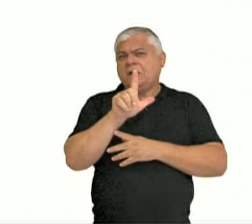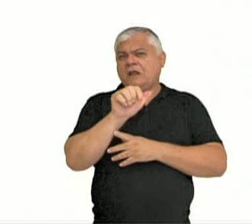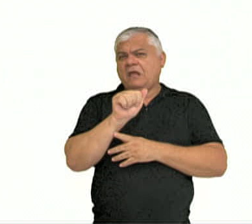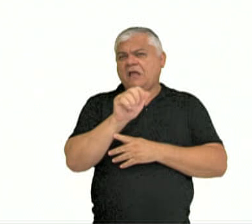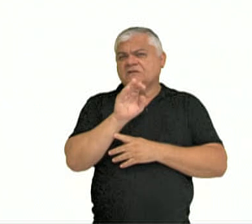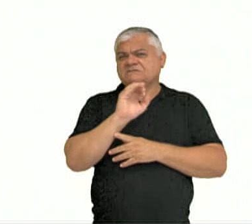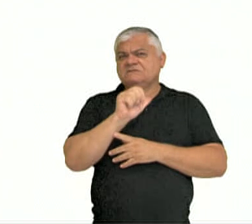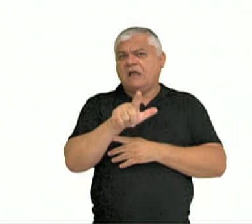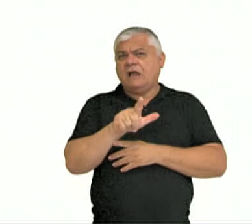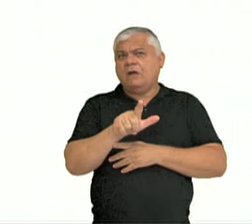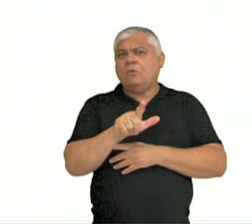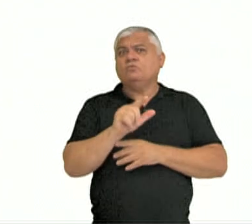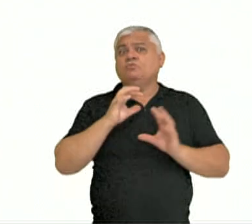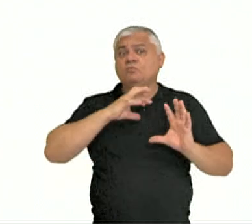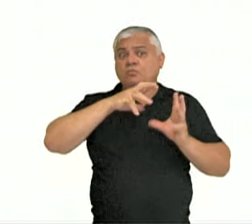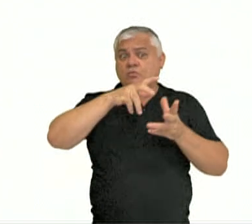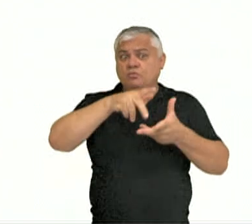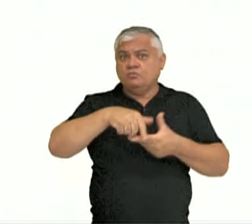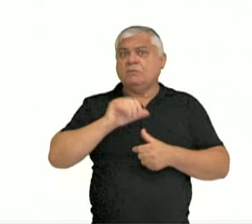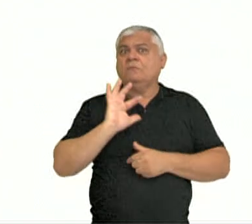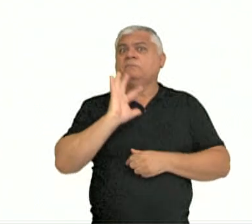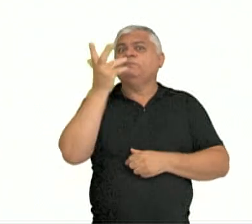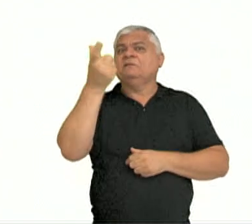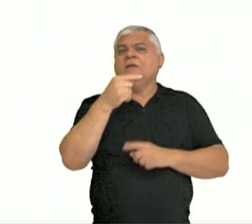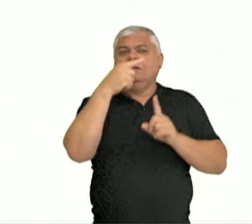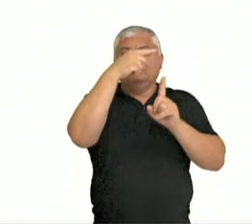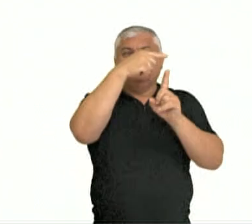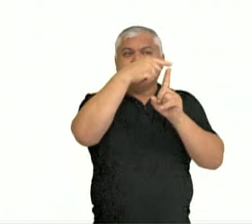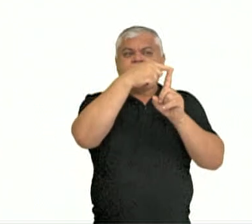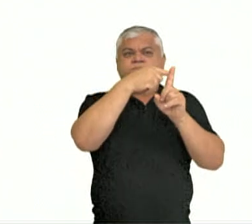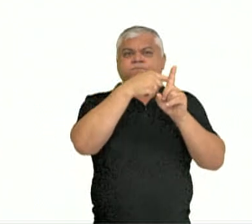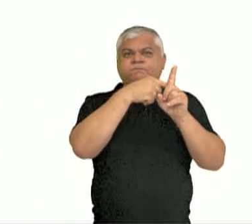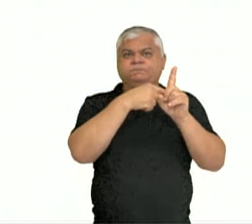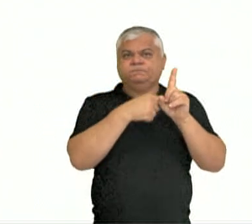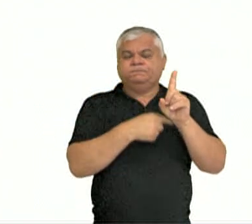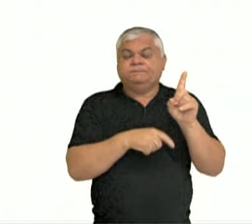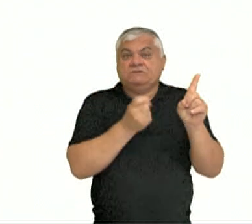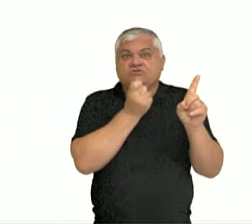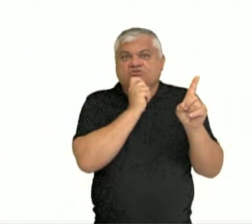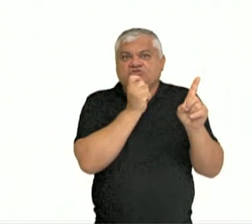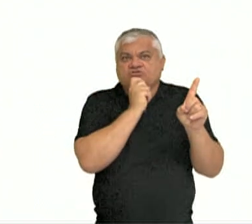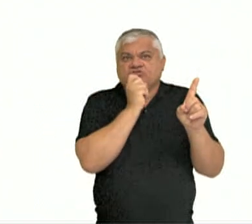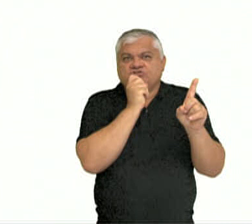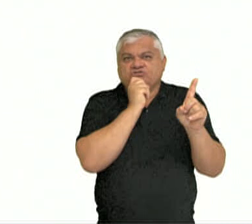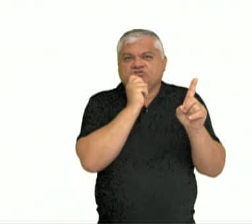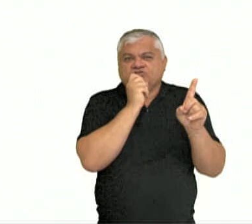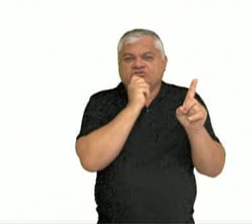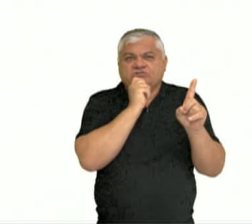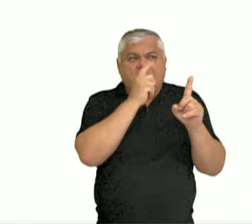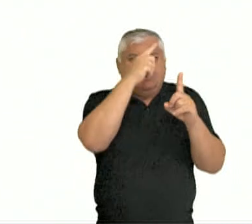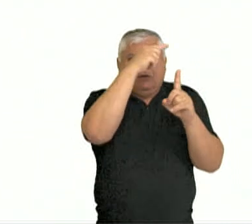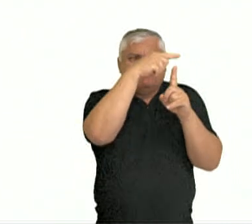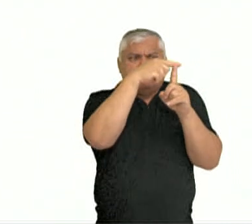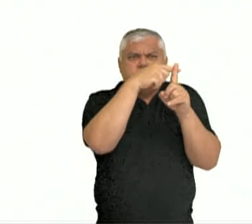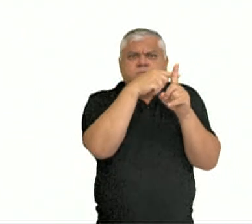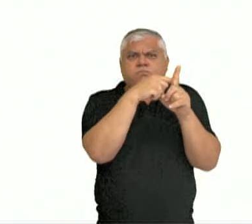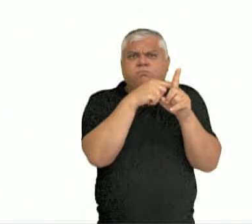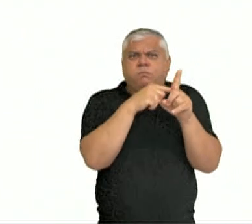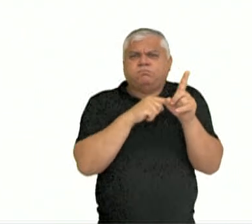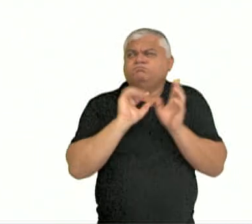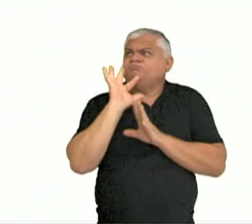período do mundo onde a temperatura eram mais baixas. Houve uma mudança